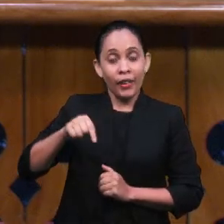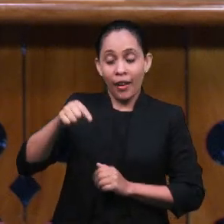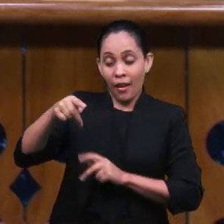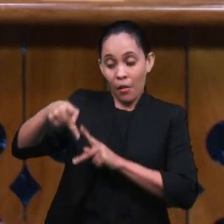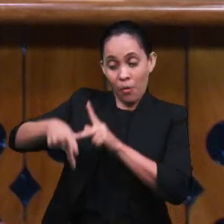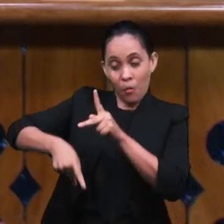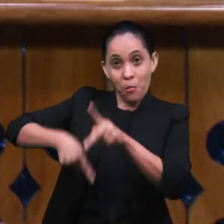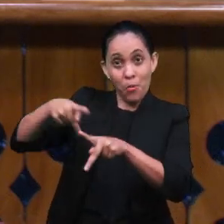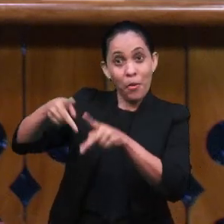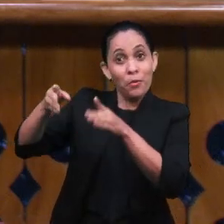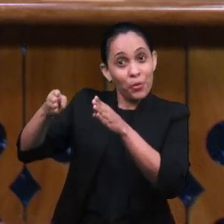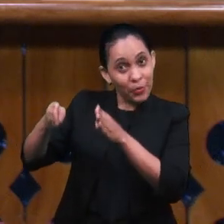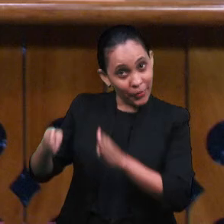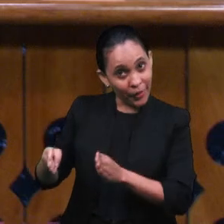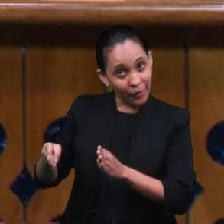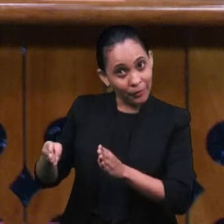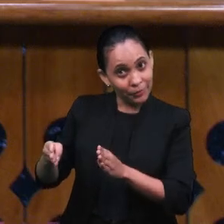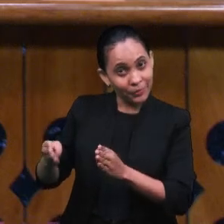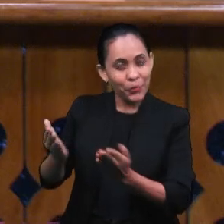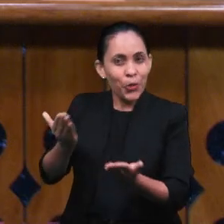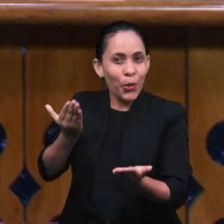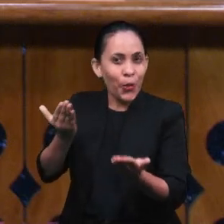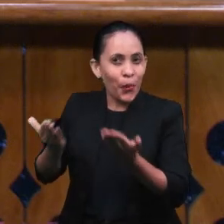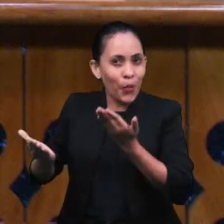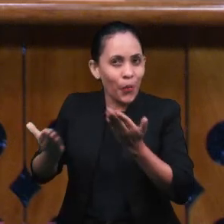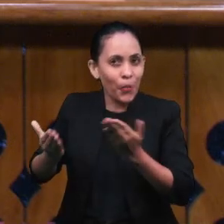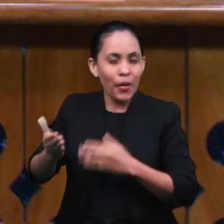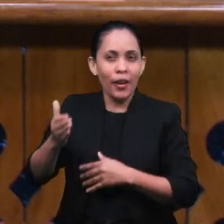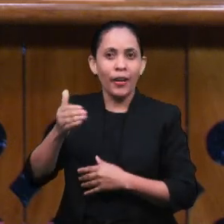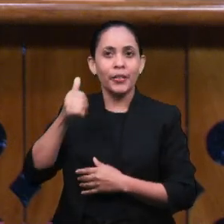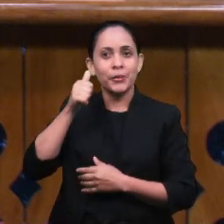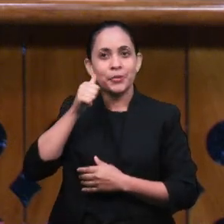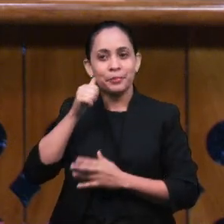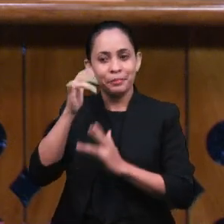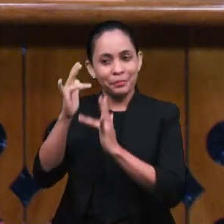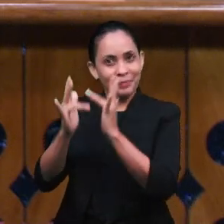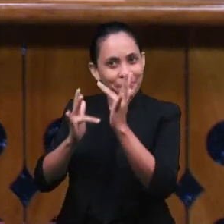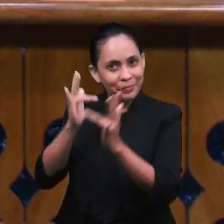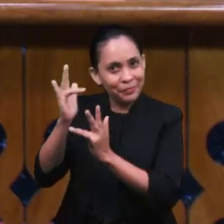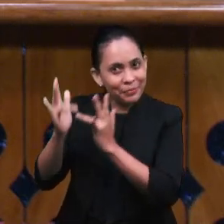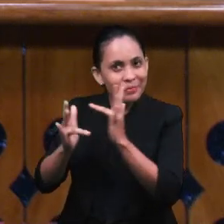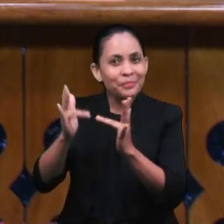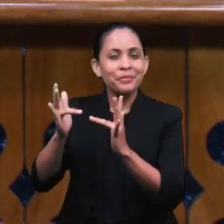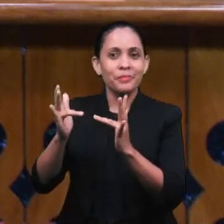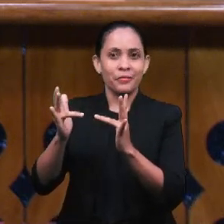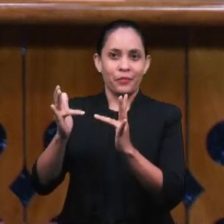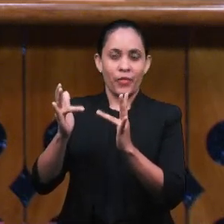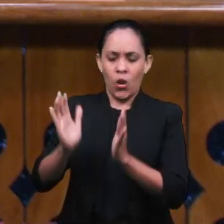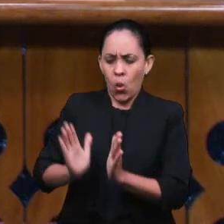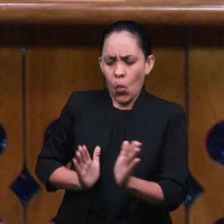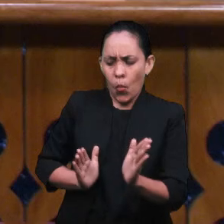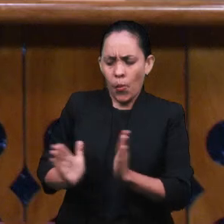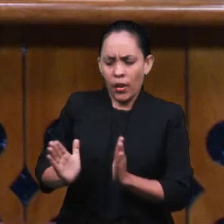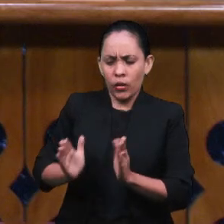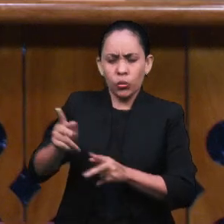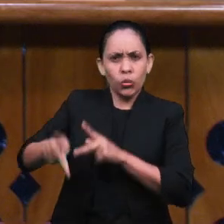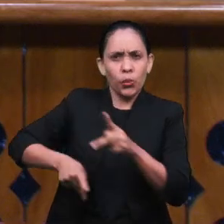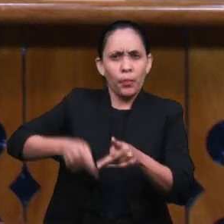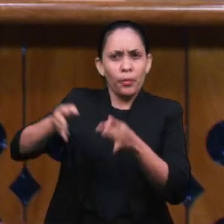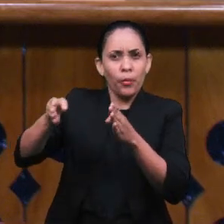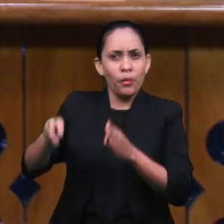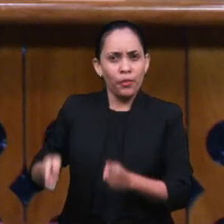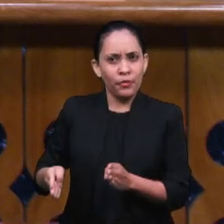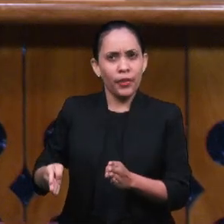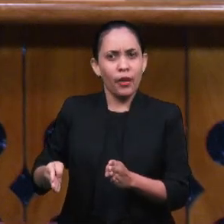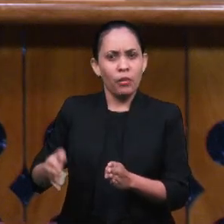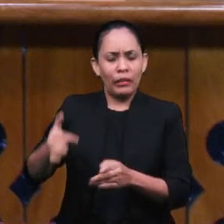esposa, a sua passagem na terra, no mundo, as suas lutas. Então,